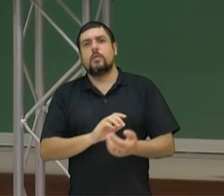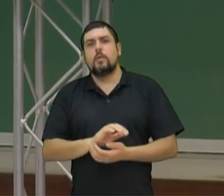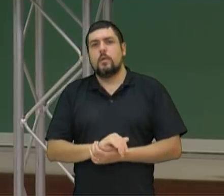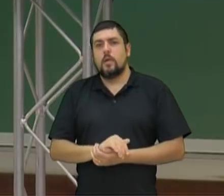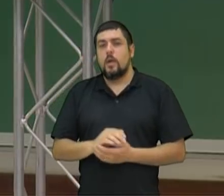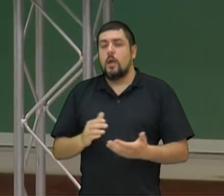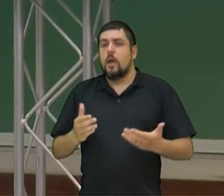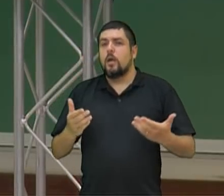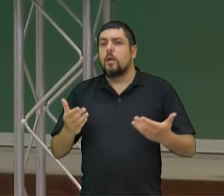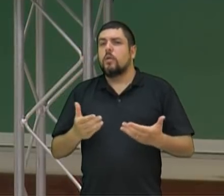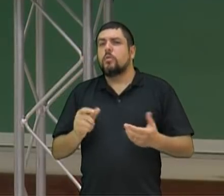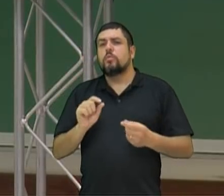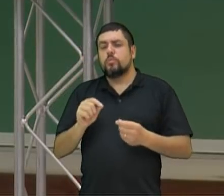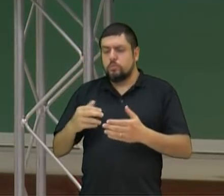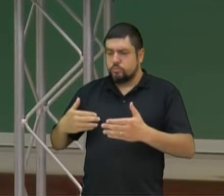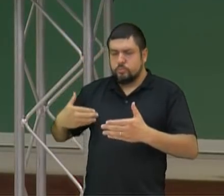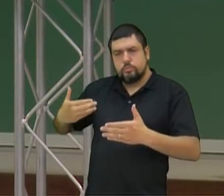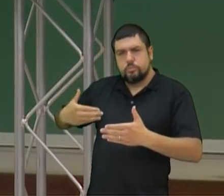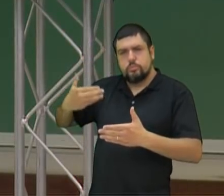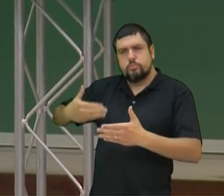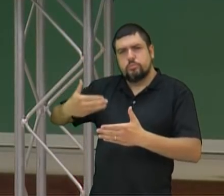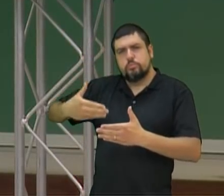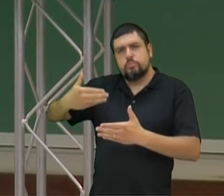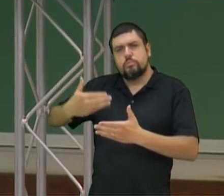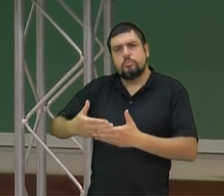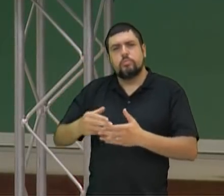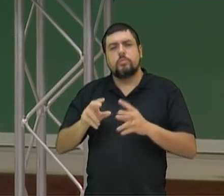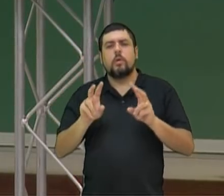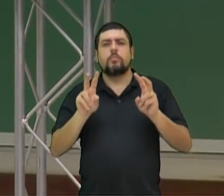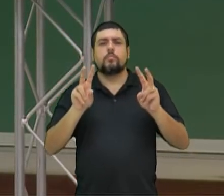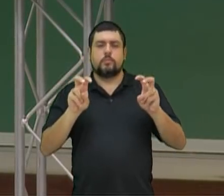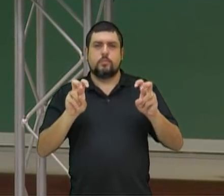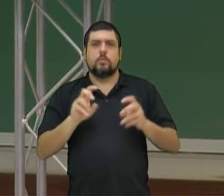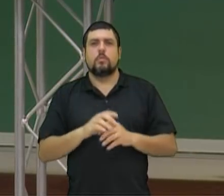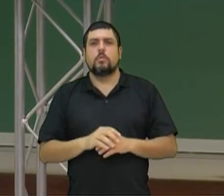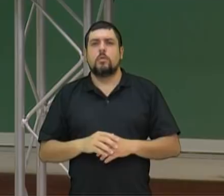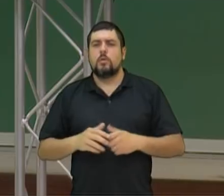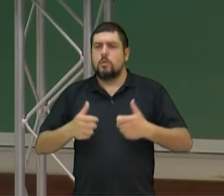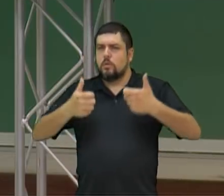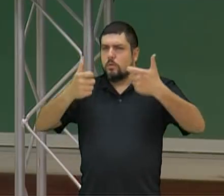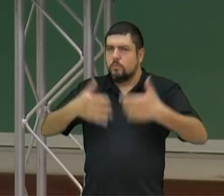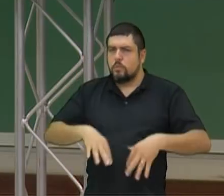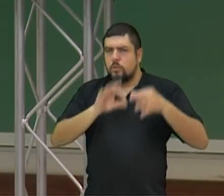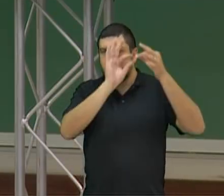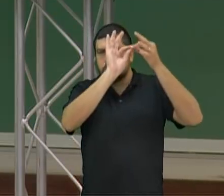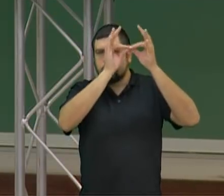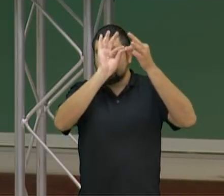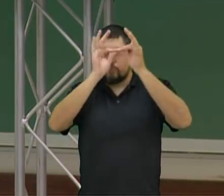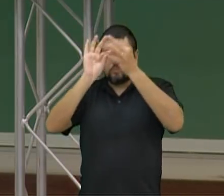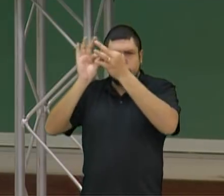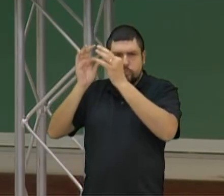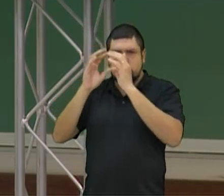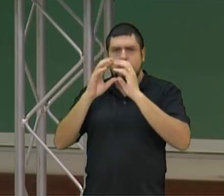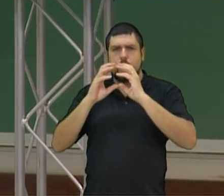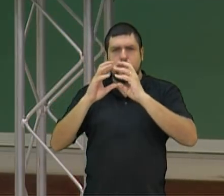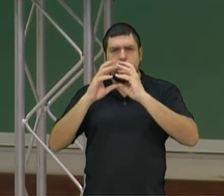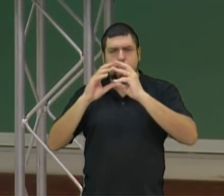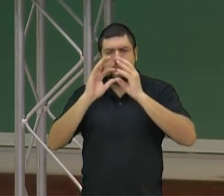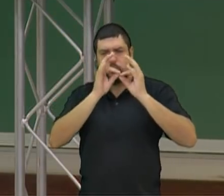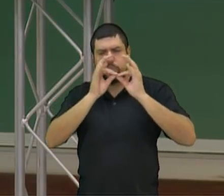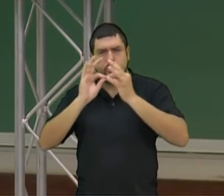essa sequência que nós estamos conversando sobre esse assunto. Falamos sobre neurônios, as partes do neurônio,